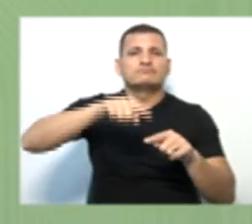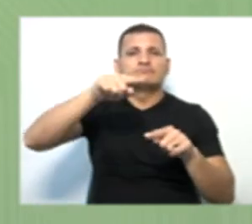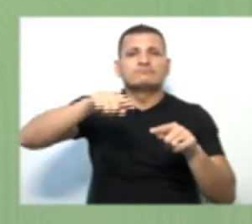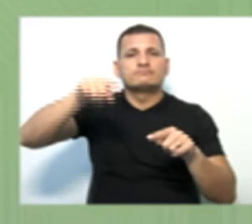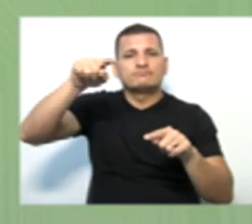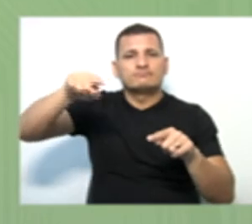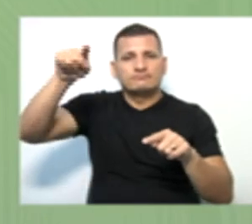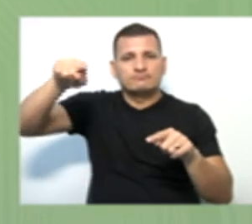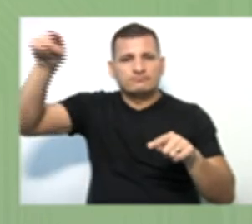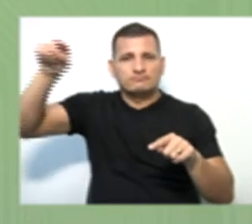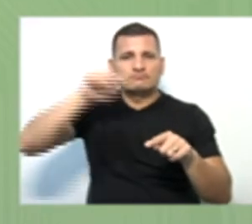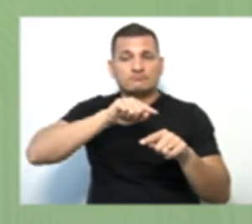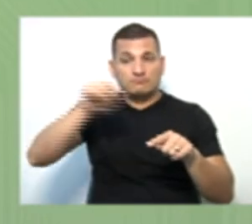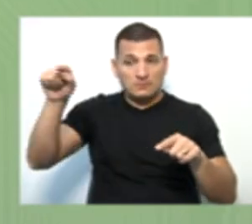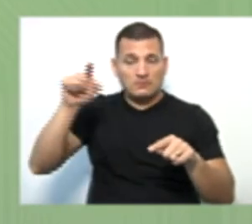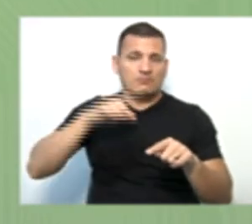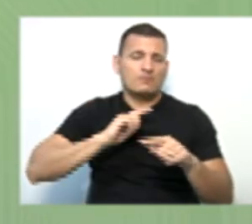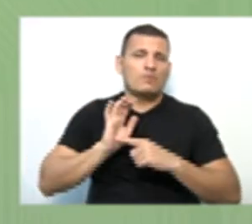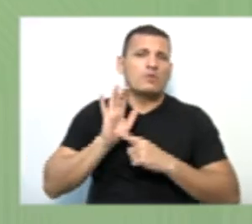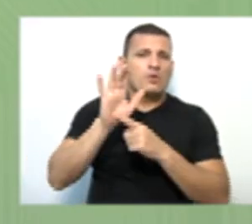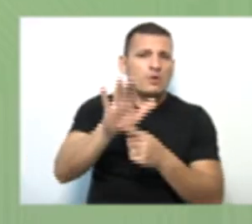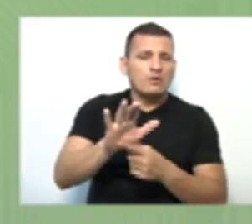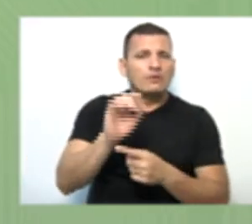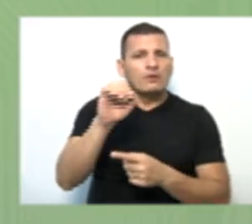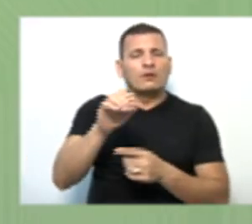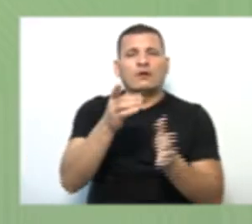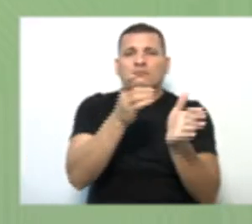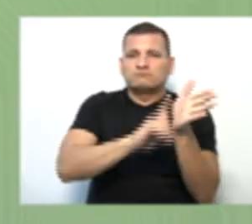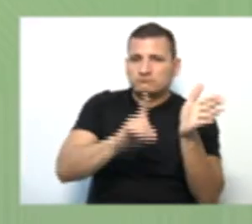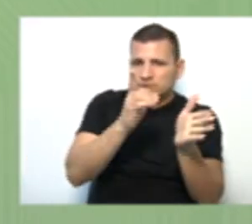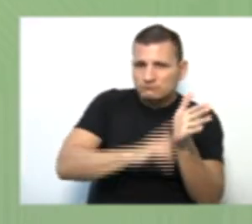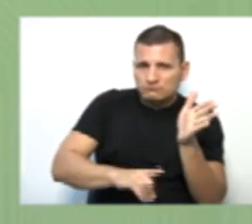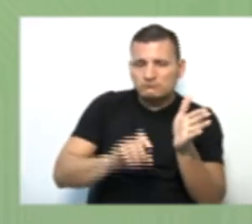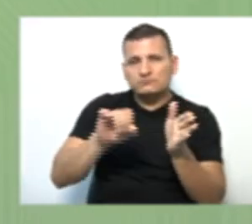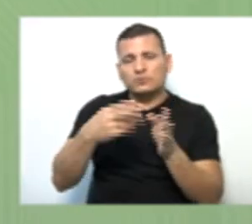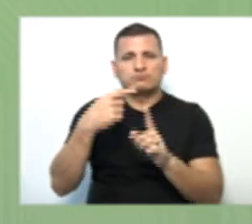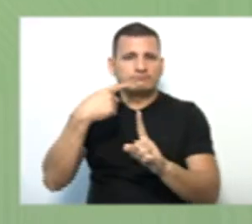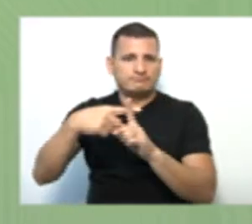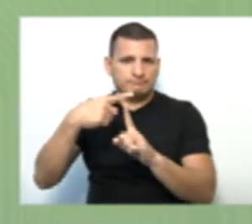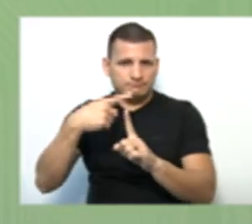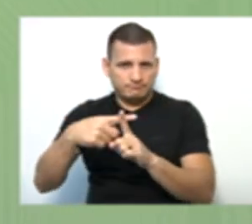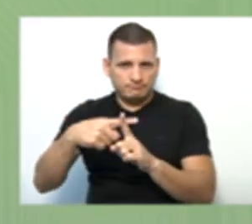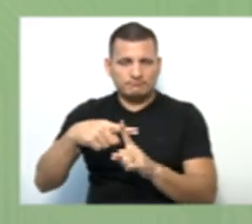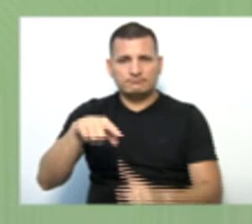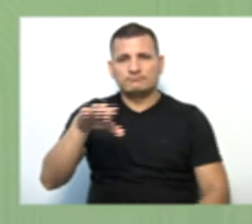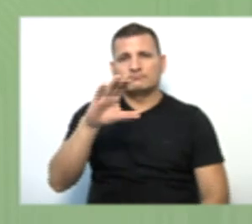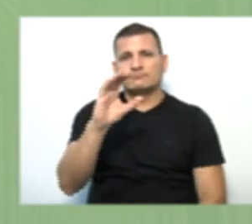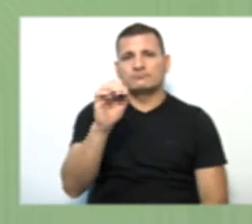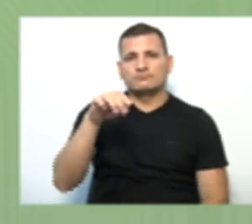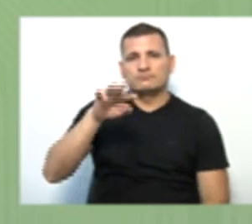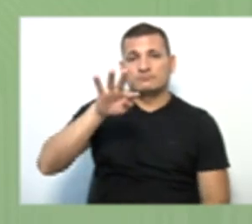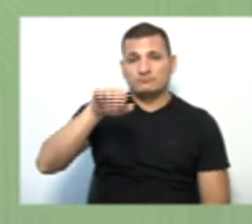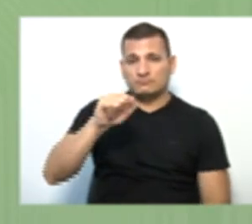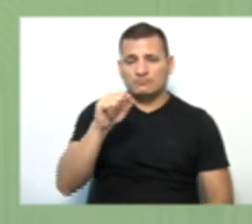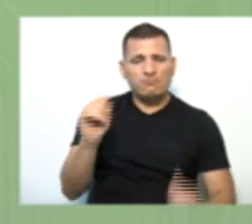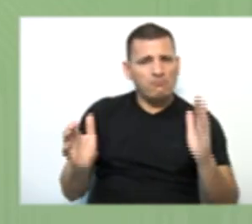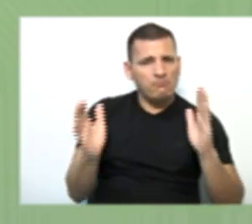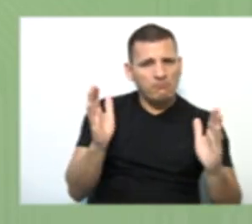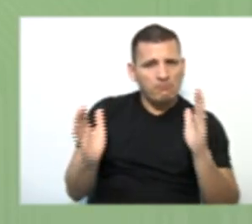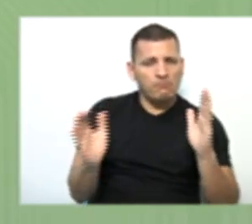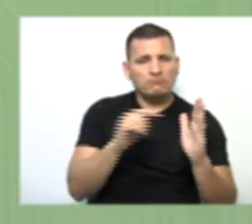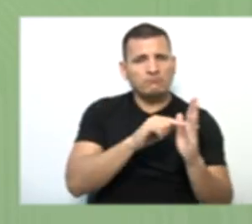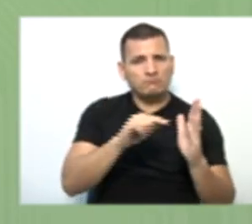mostra os valores lançados a débito e ou a crédito da conta, num determinado período, além